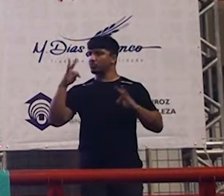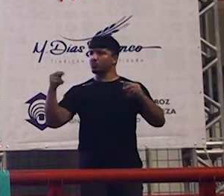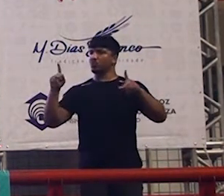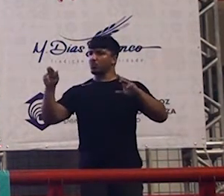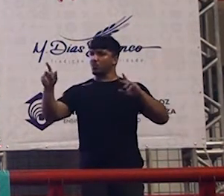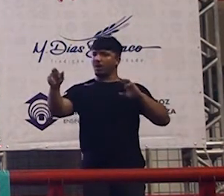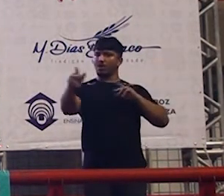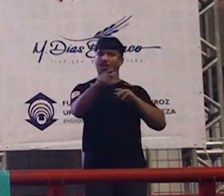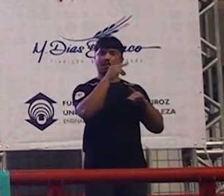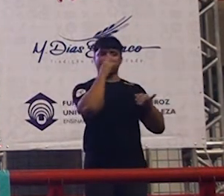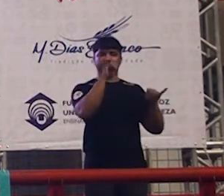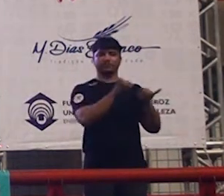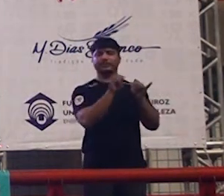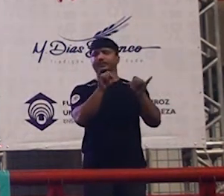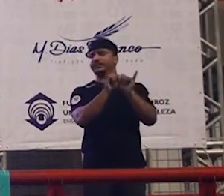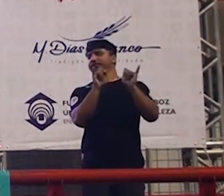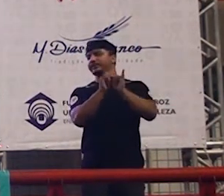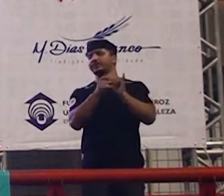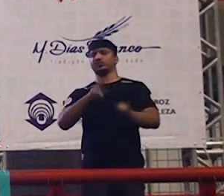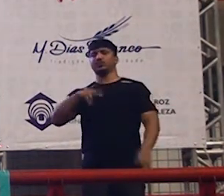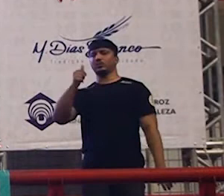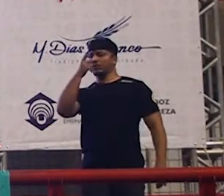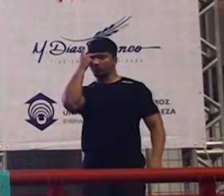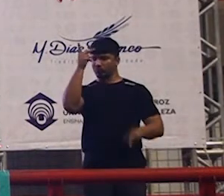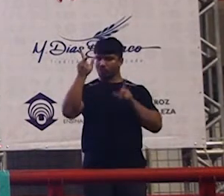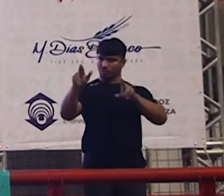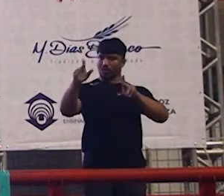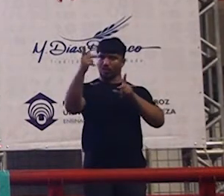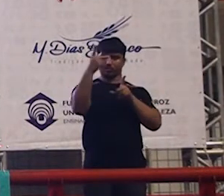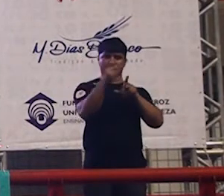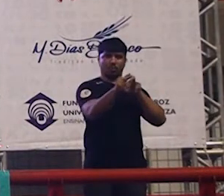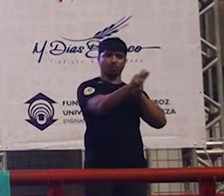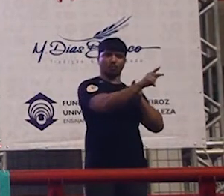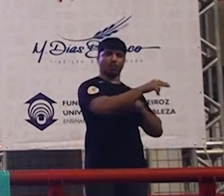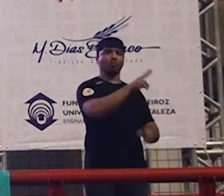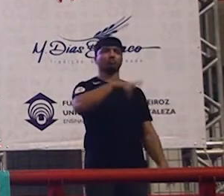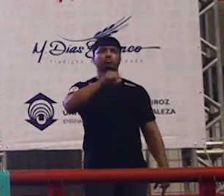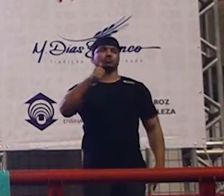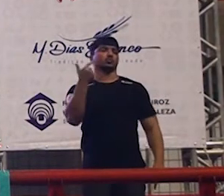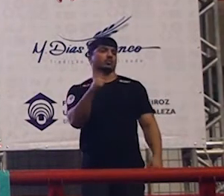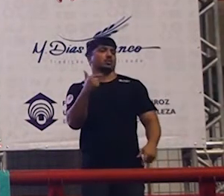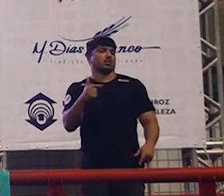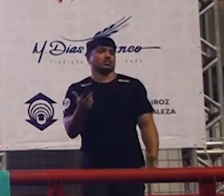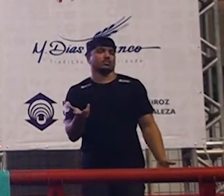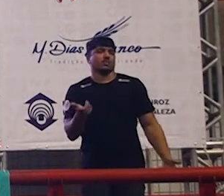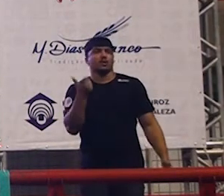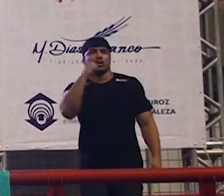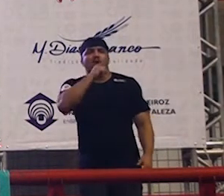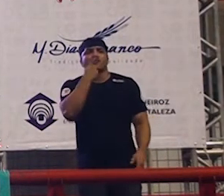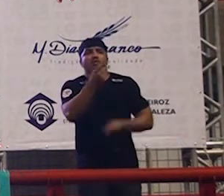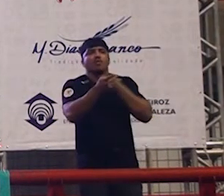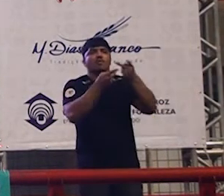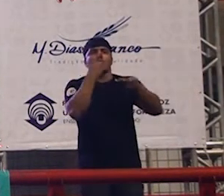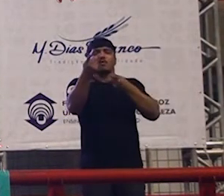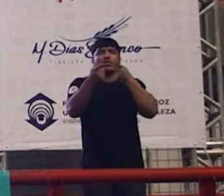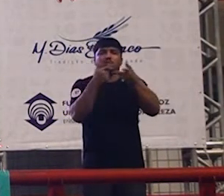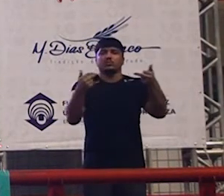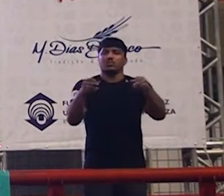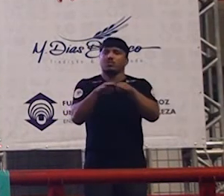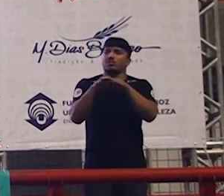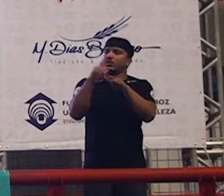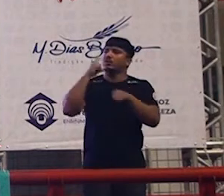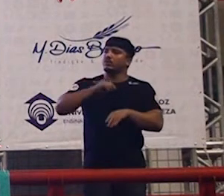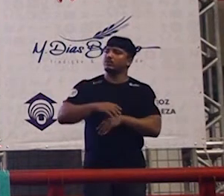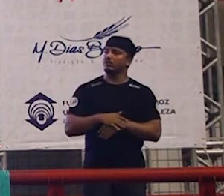todos iguais é uma bobagem. Não existem duas pessoas iguais, ninguém é igual a ninguém. Quem falou dessa asneira de